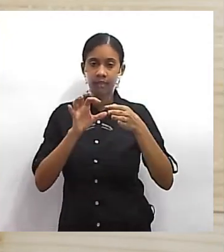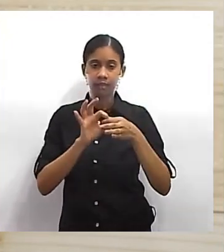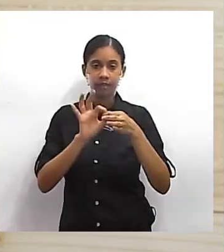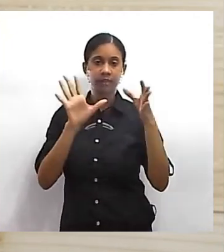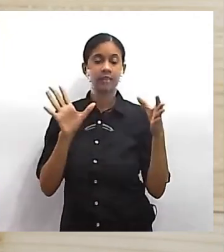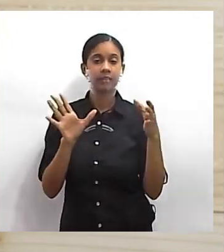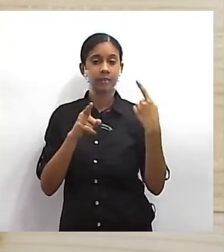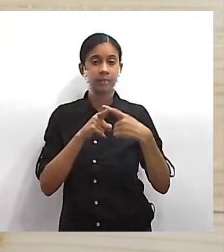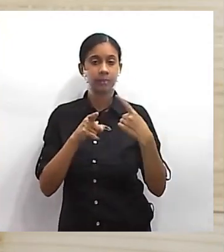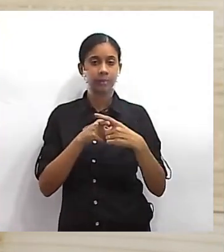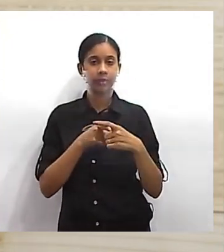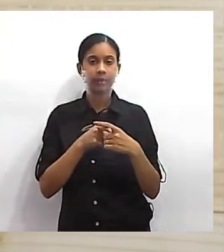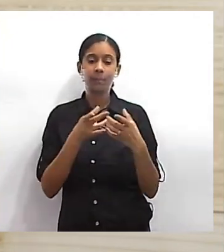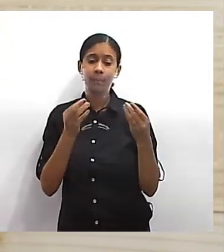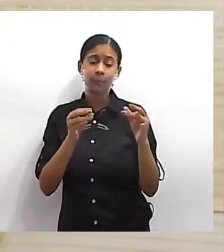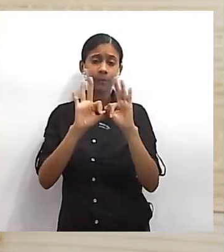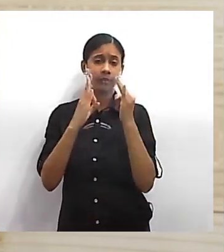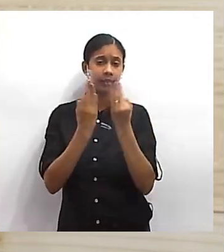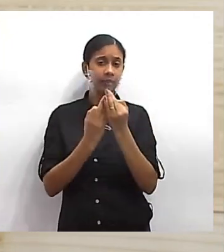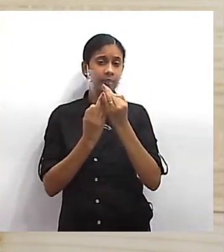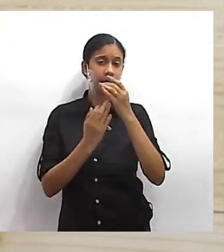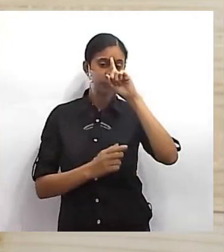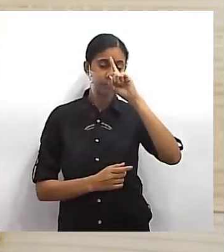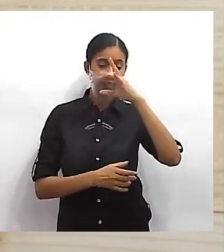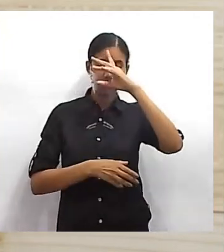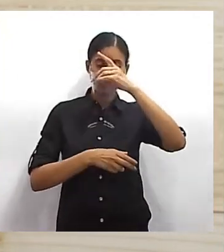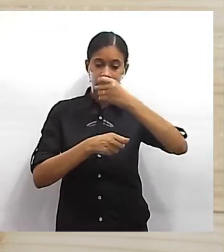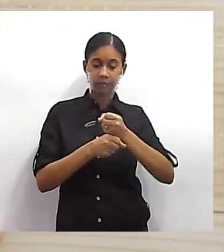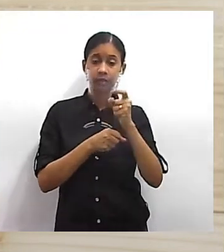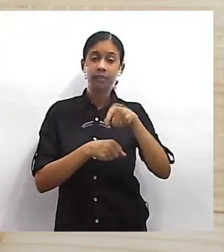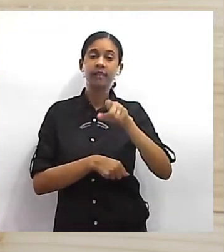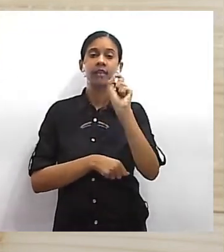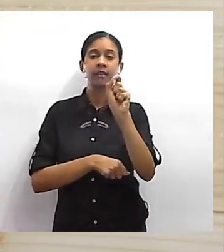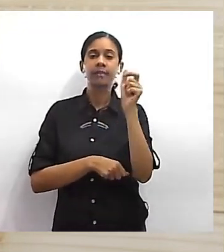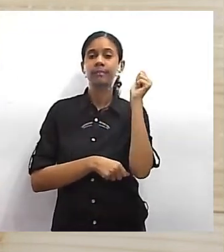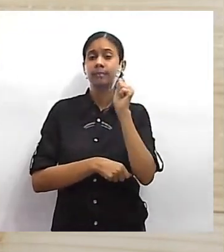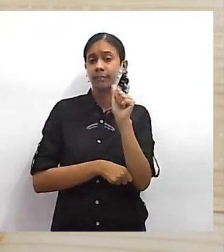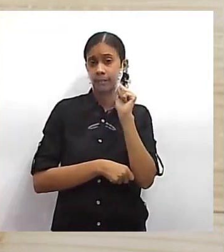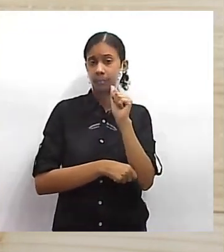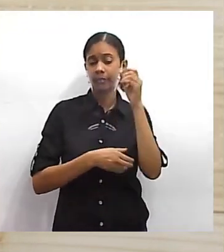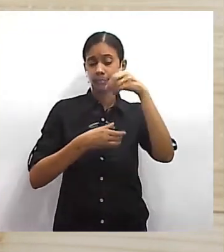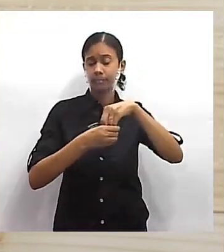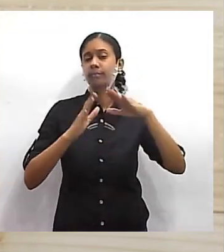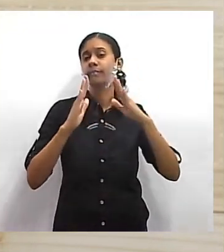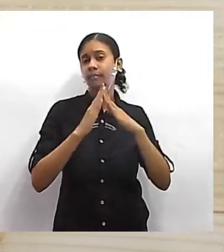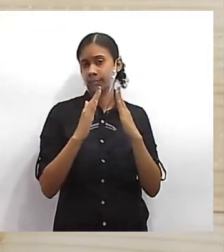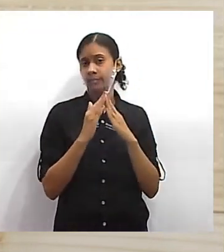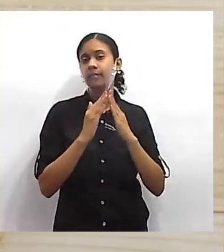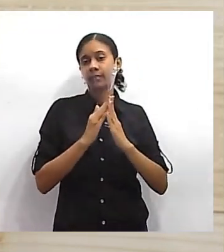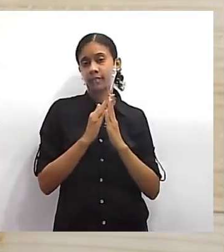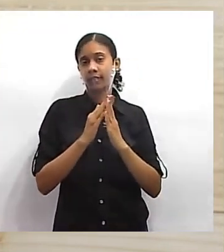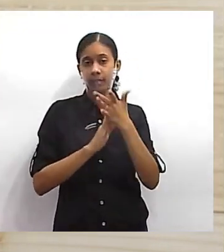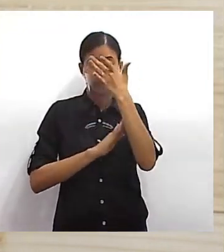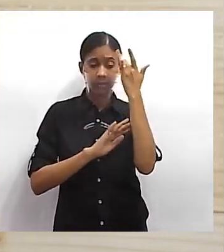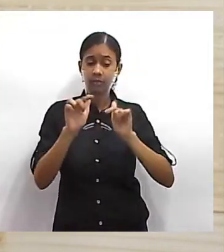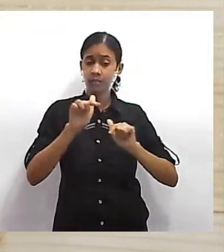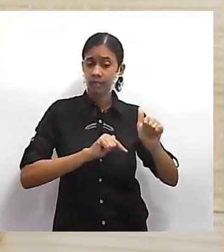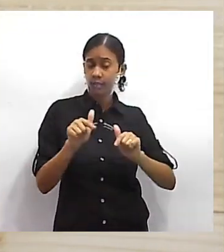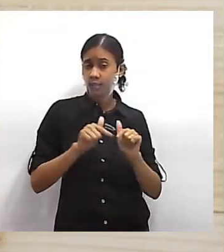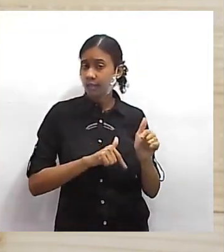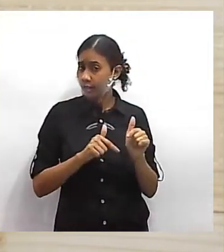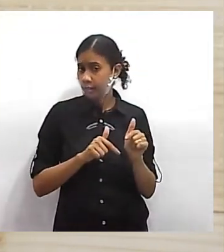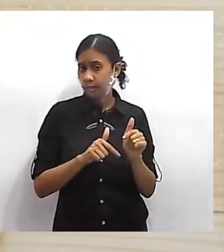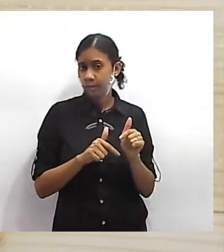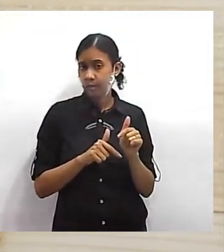parte dos lares são dirigidos por mulheres, não é? Então, a importância que muita gente, justamente as pessoas que trabalham na informalidade, não tiveram condições